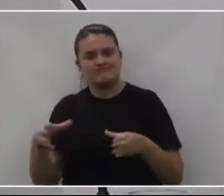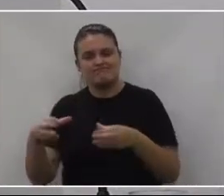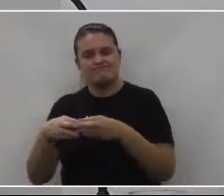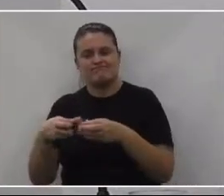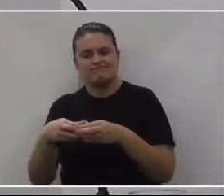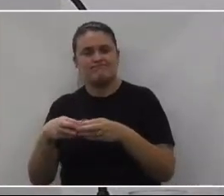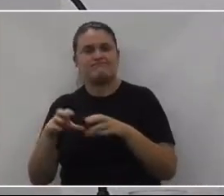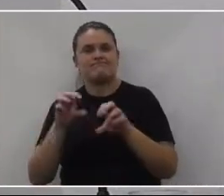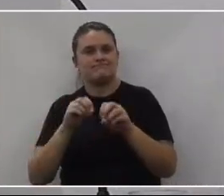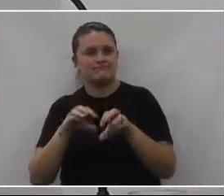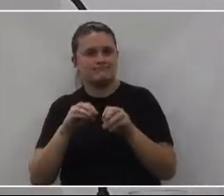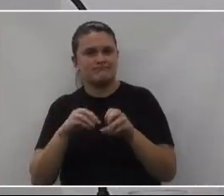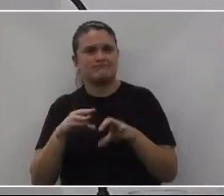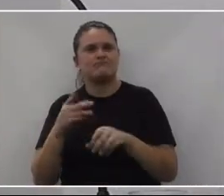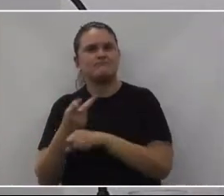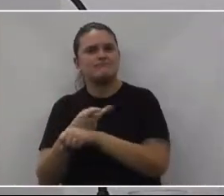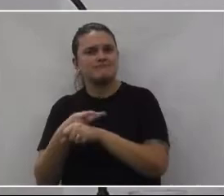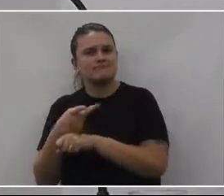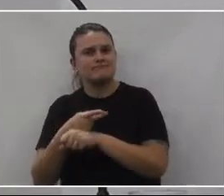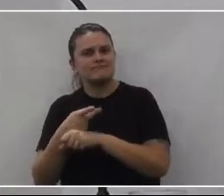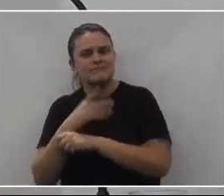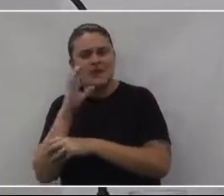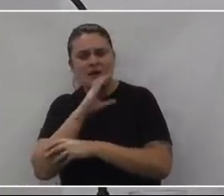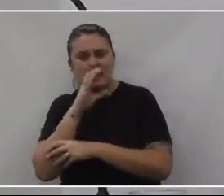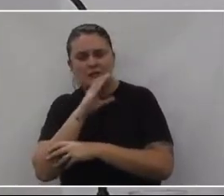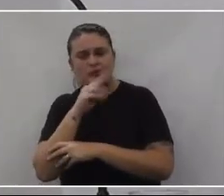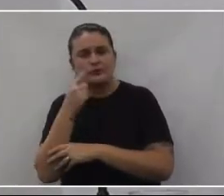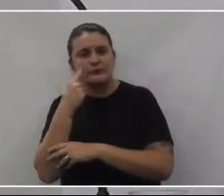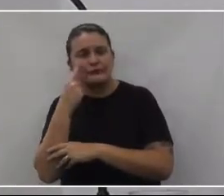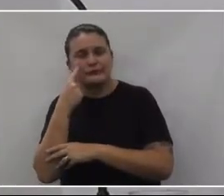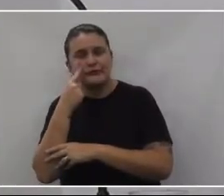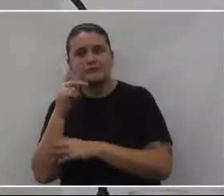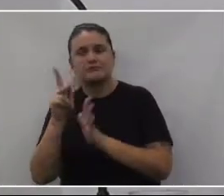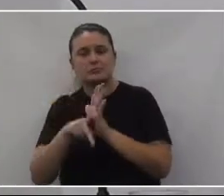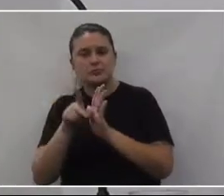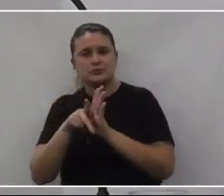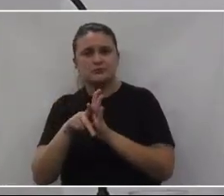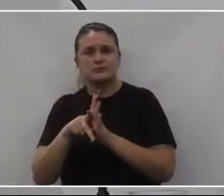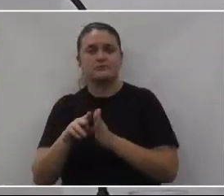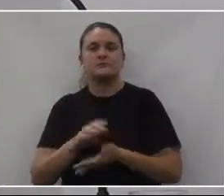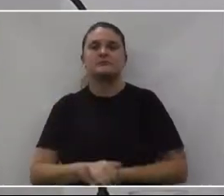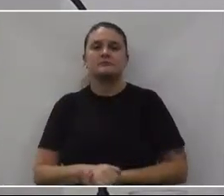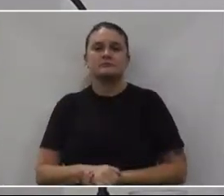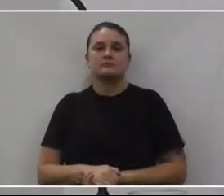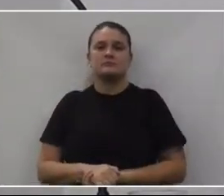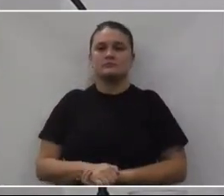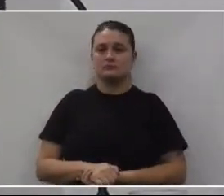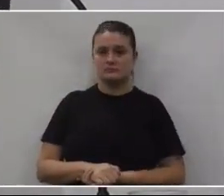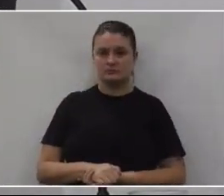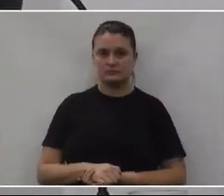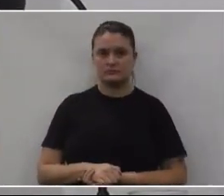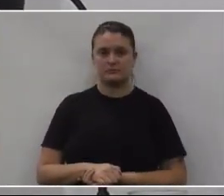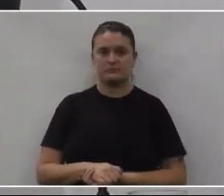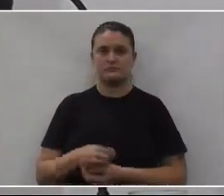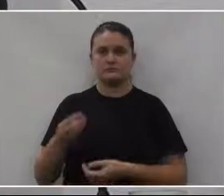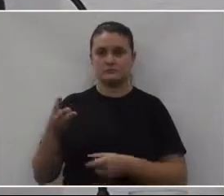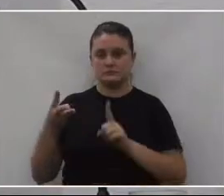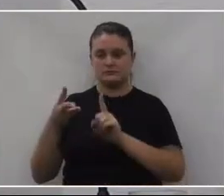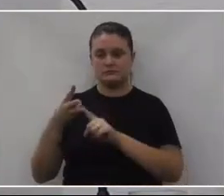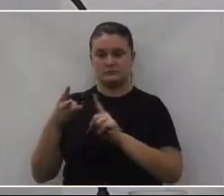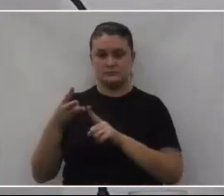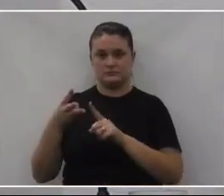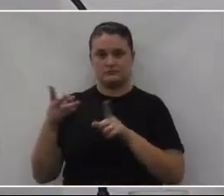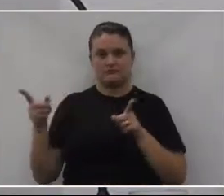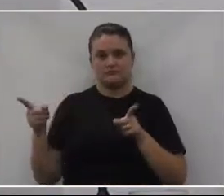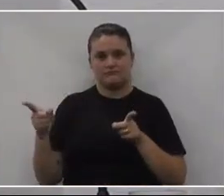demais comissões procuraram dar celeridade e acompanhar esse projeto no dia de hoje. Também, fechando